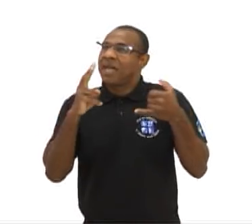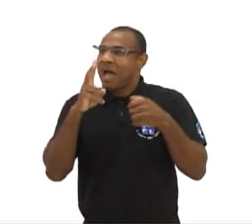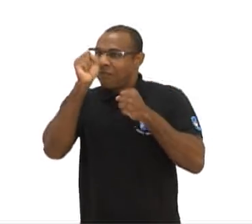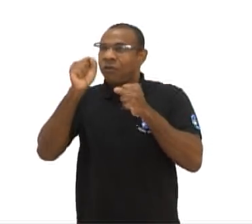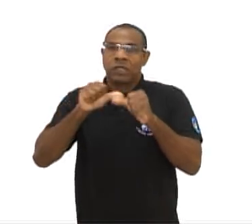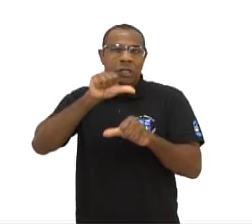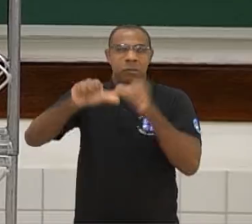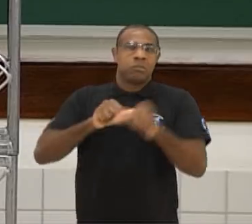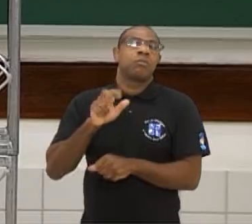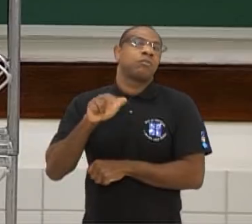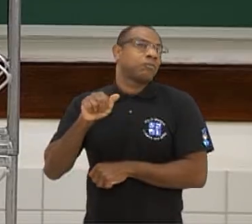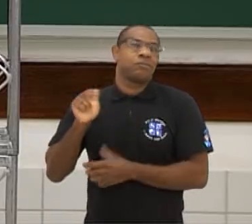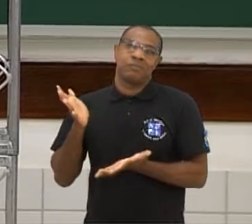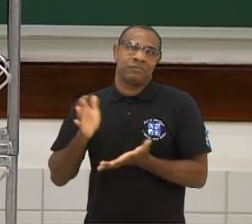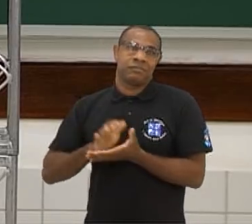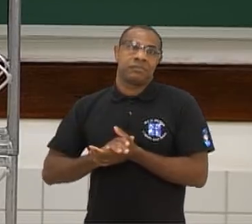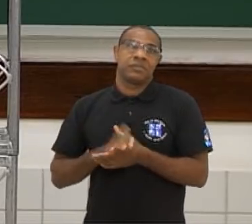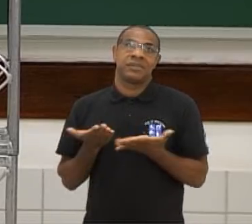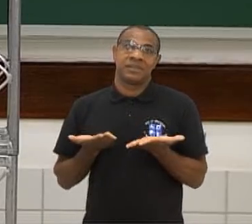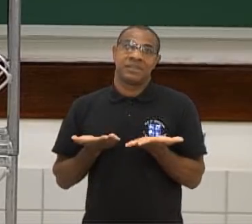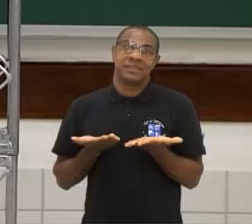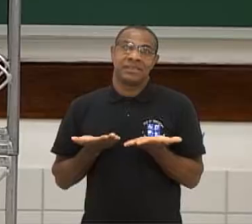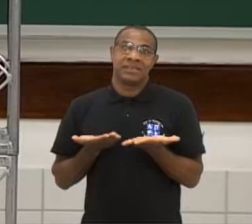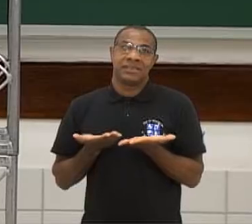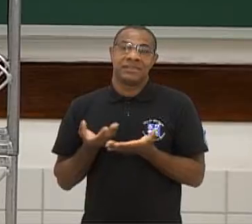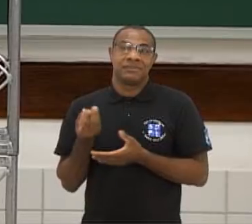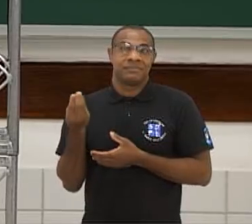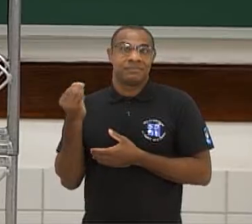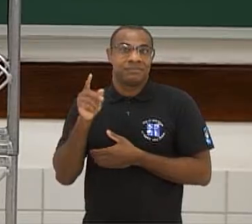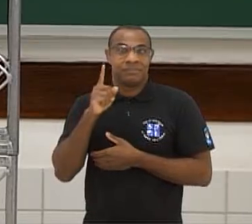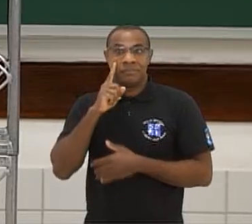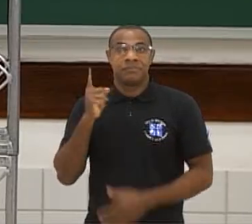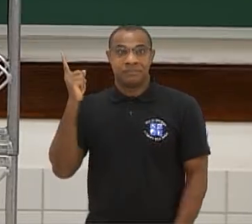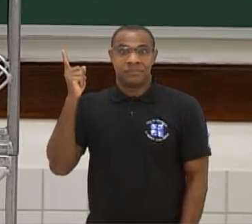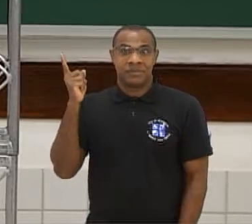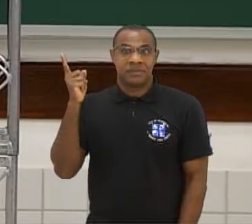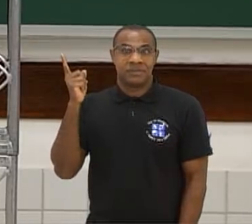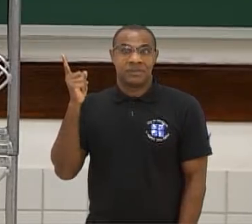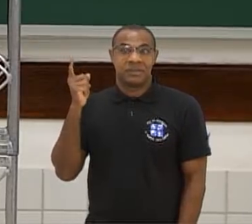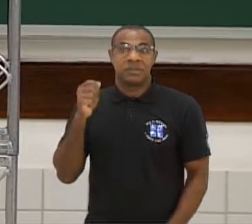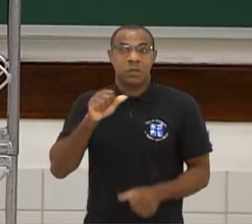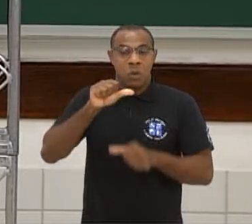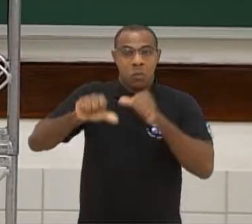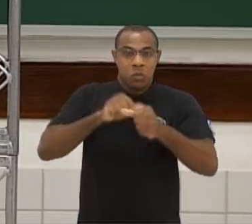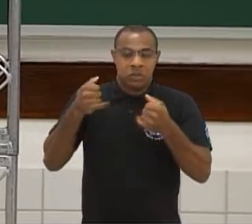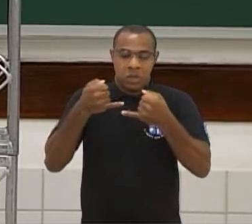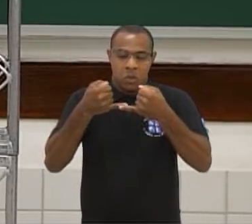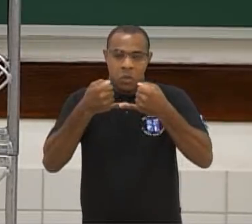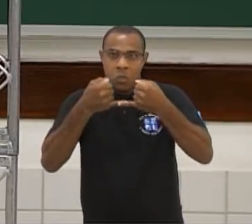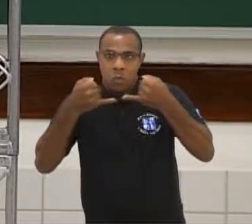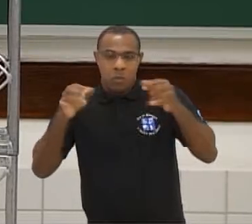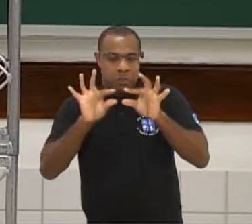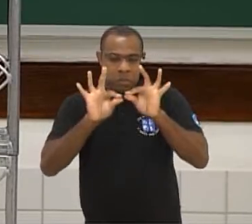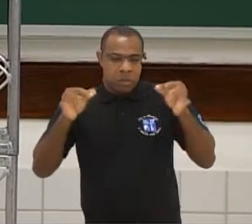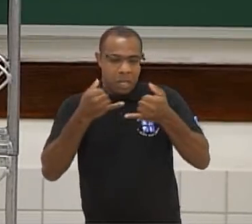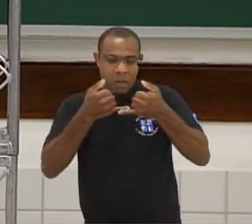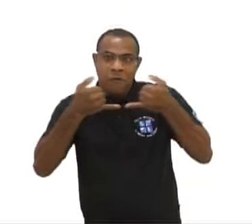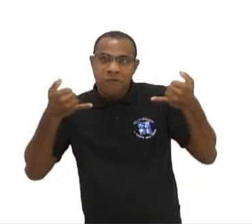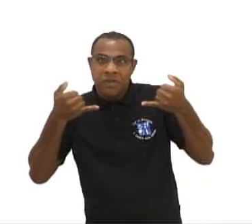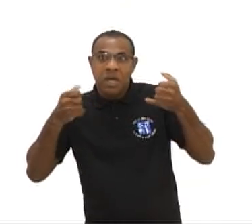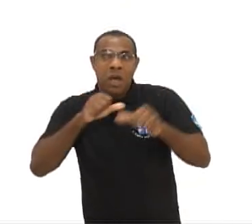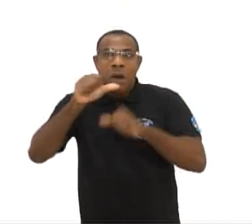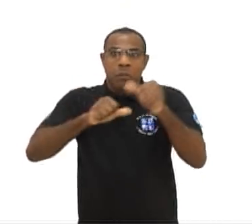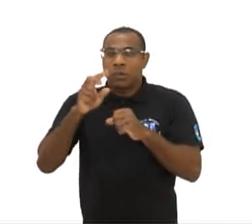vai contra a primeira afirmativa, certo? Se a gente muda o comprimento, muda a resistência. E